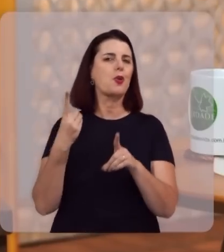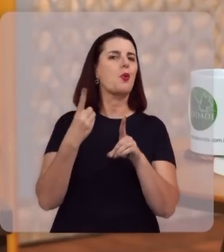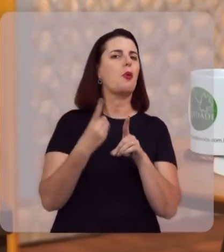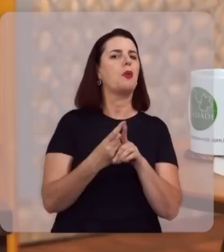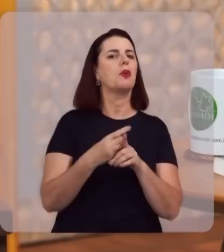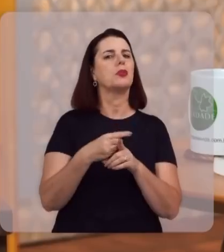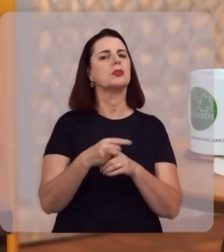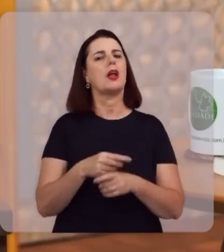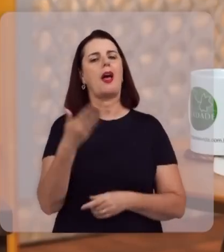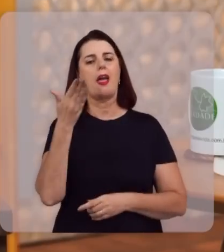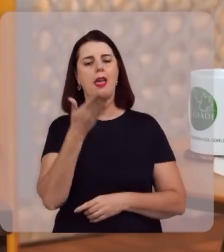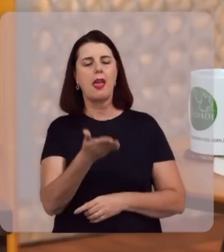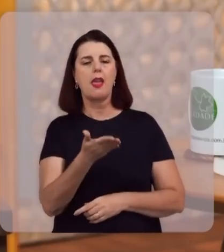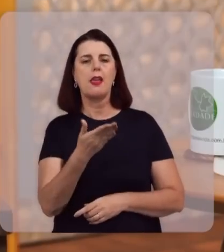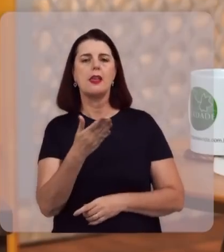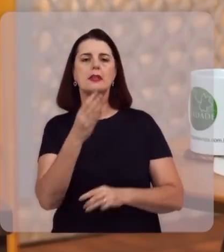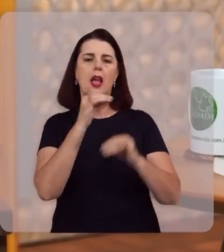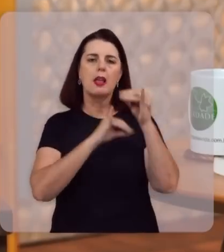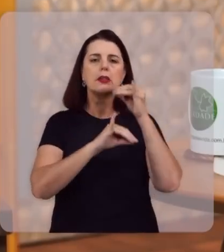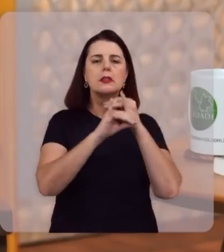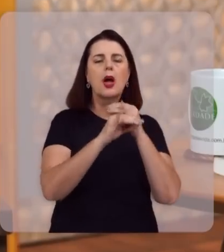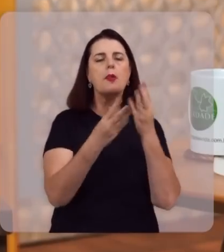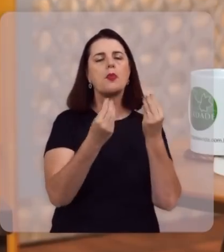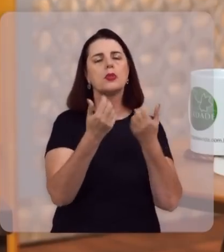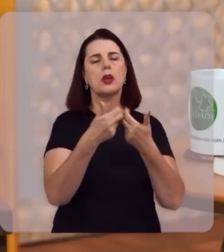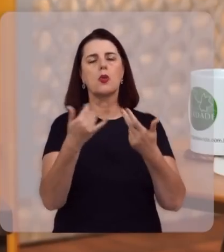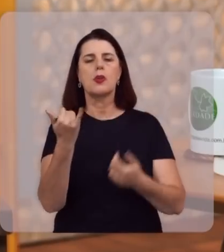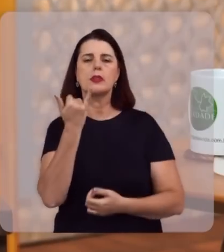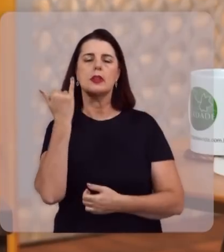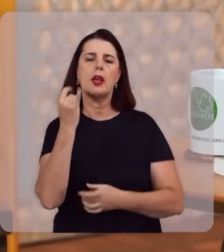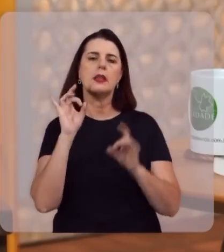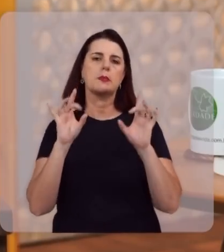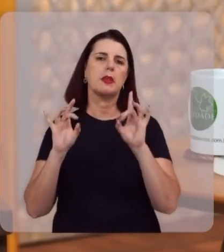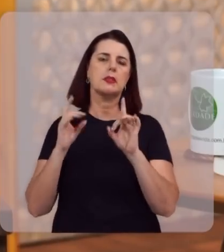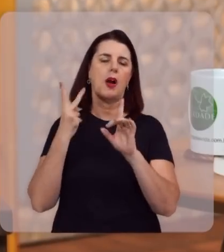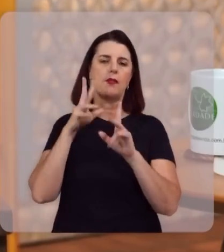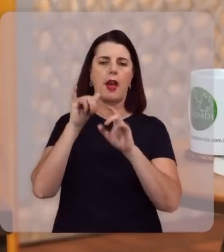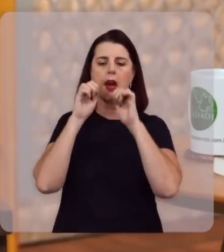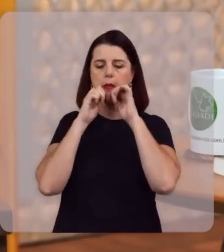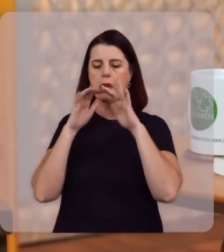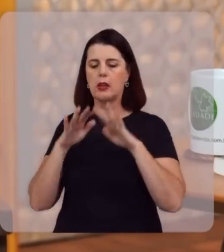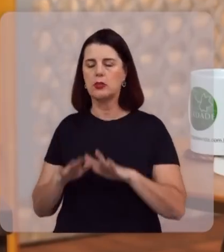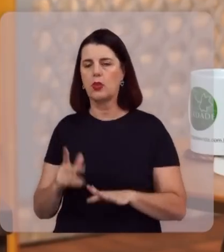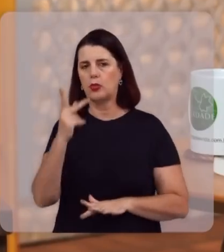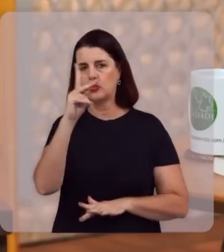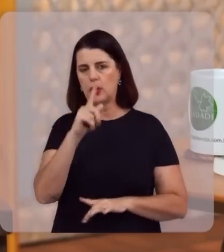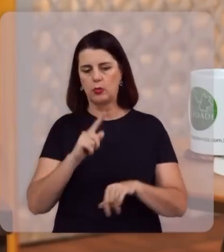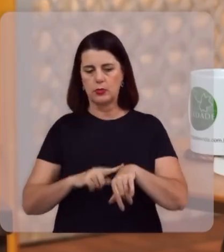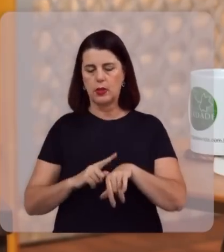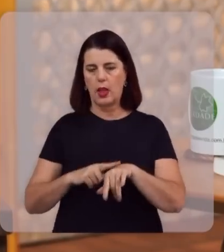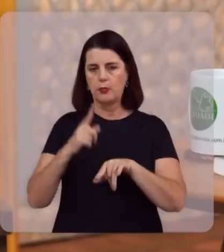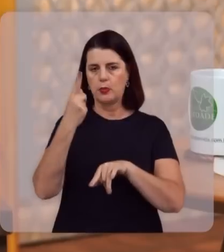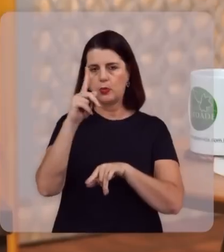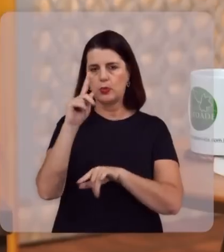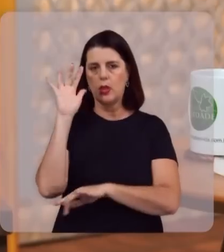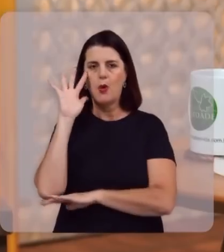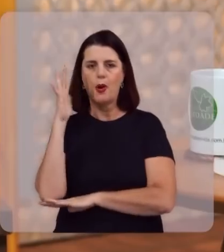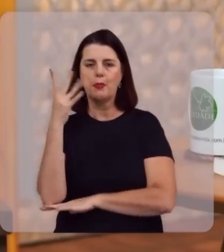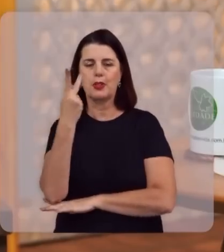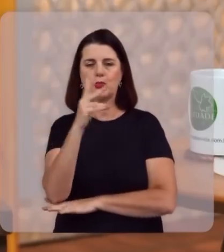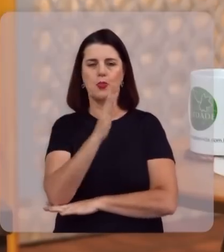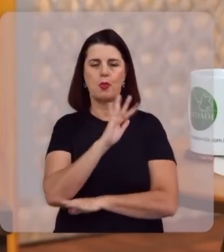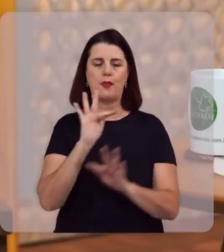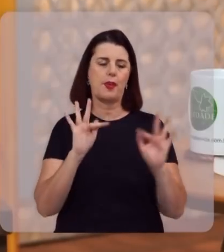no espaço da IPB Multi muita coisa especial que eu tenho certeza vai abençoar aí o seu tempo, o seu